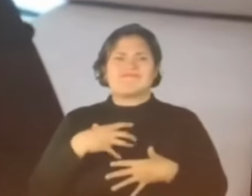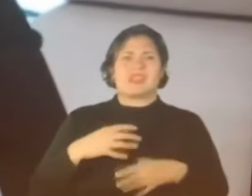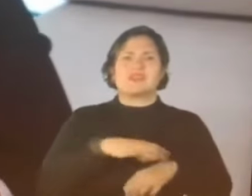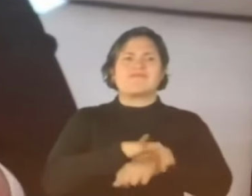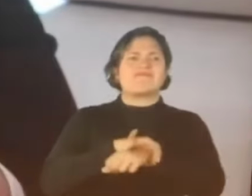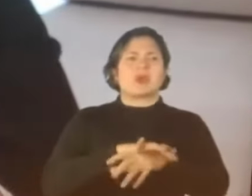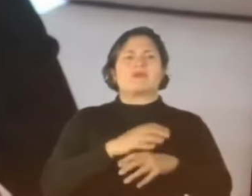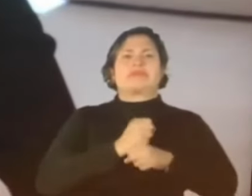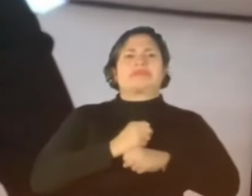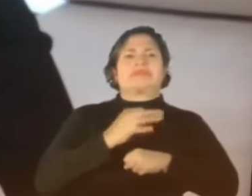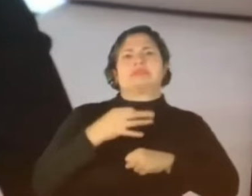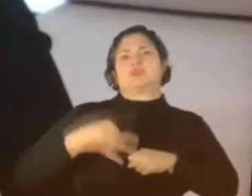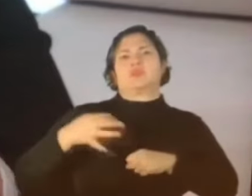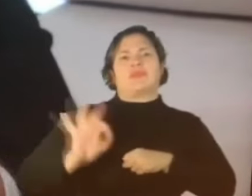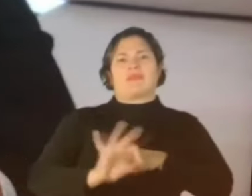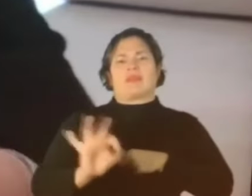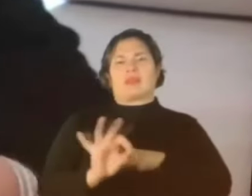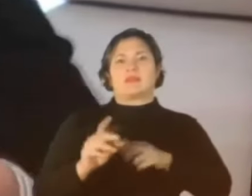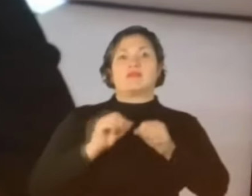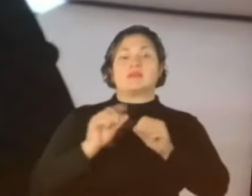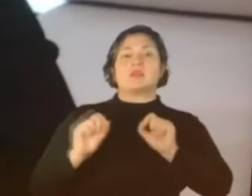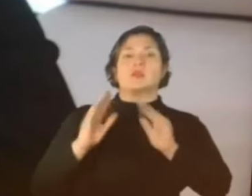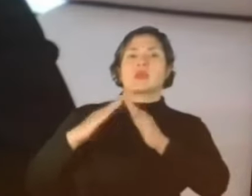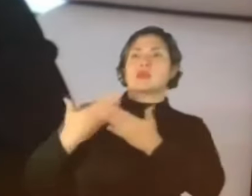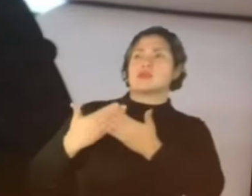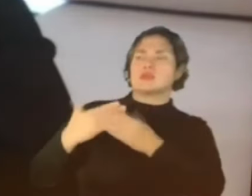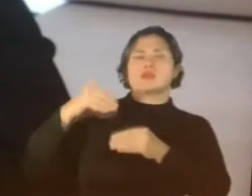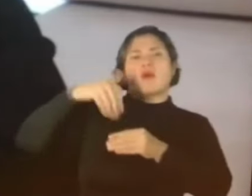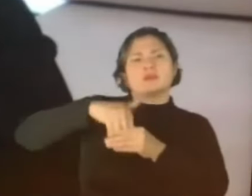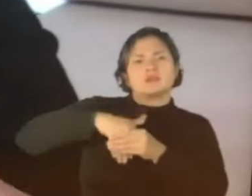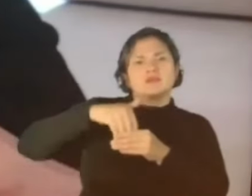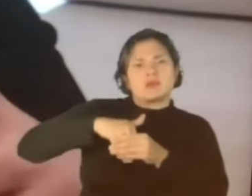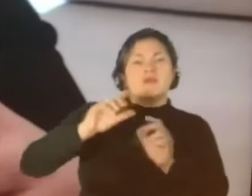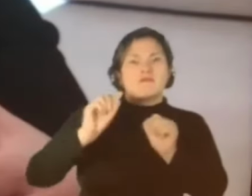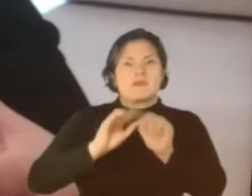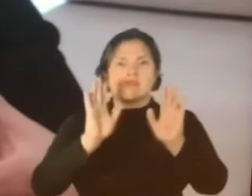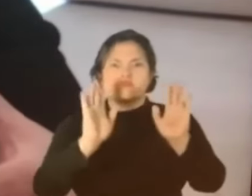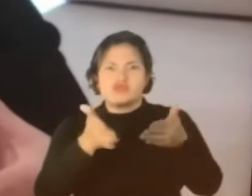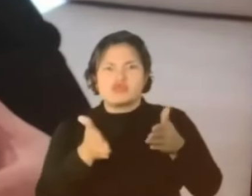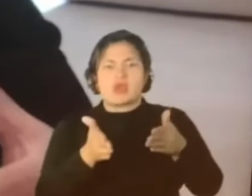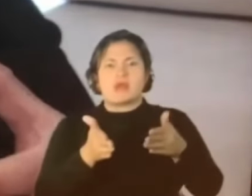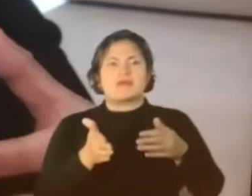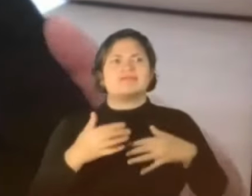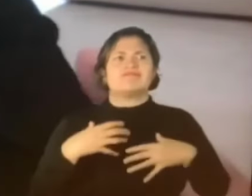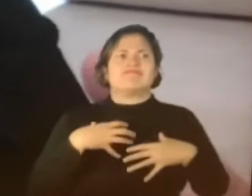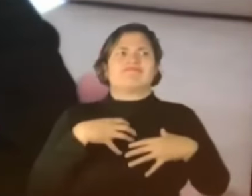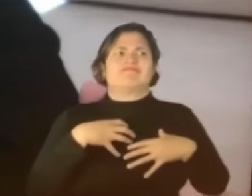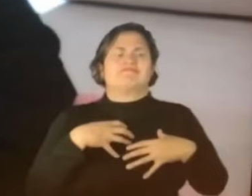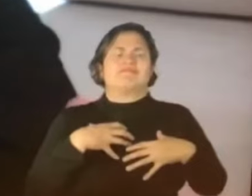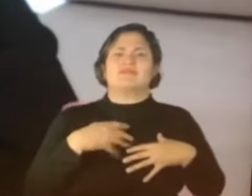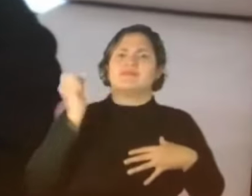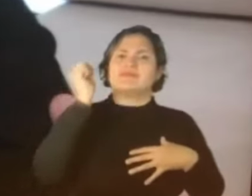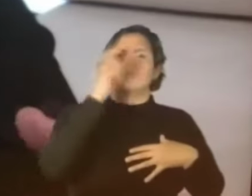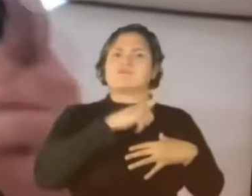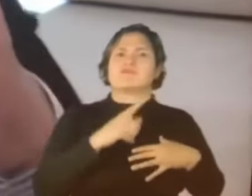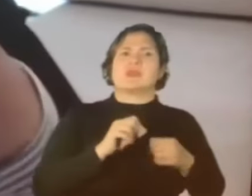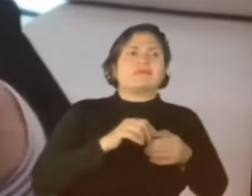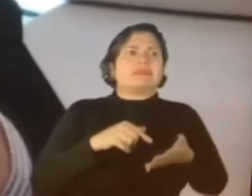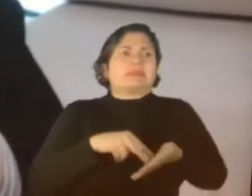deixando a soberania popular, o colégio eleitoral que votou, portanto, com uma indefinição